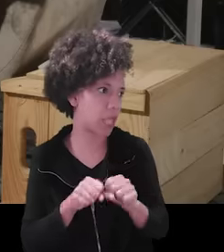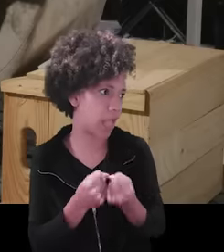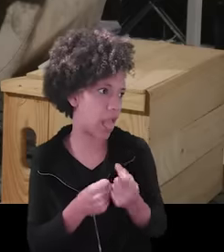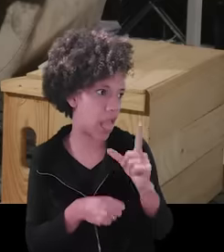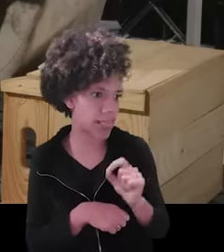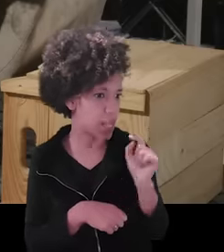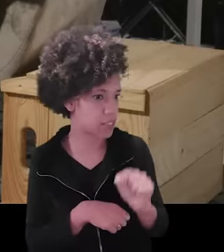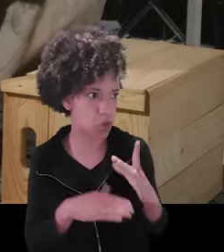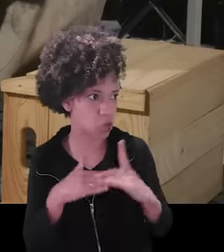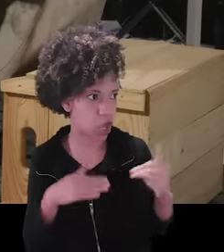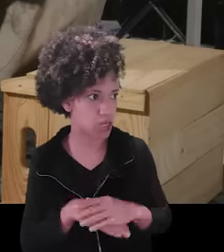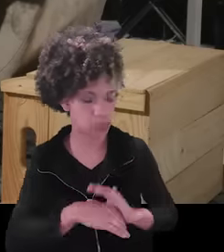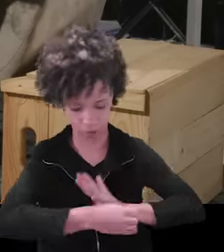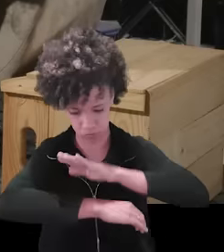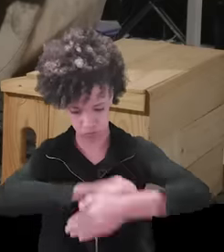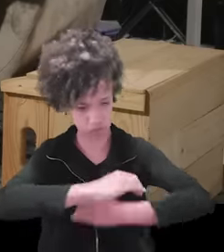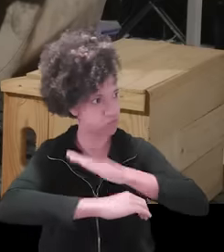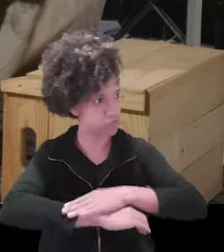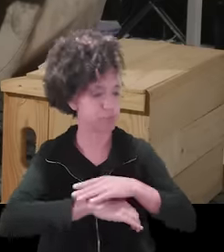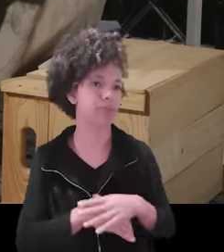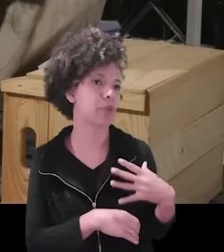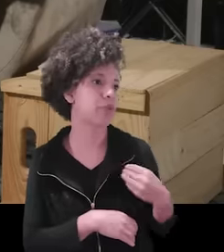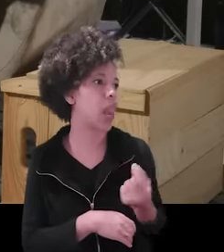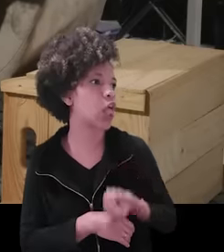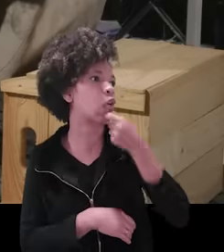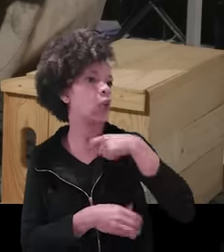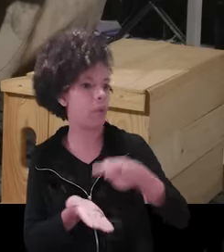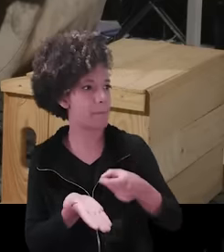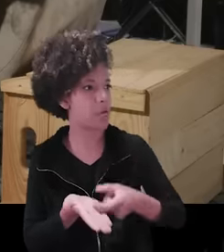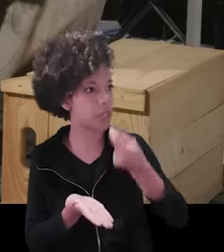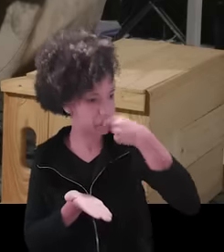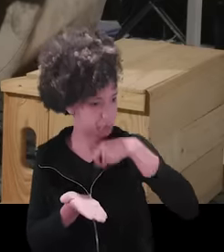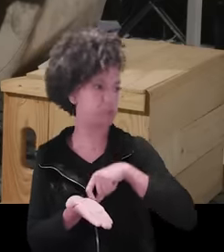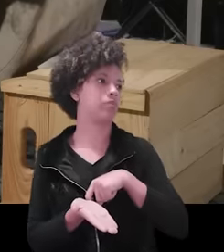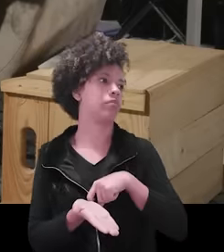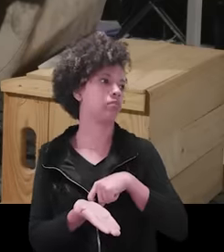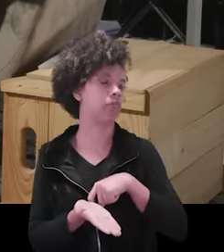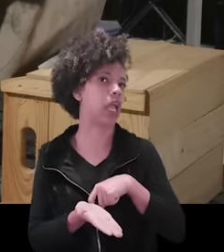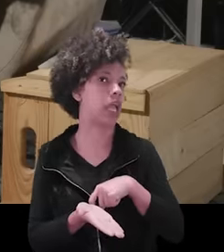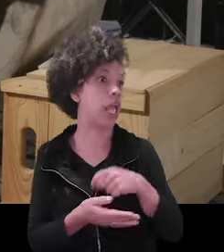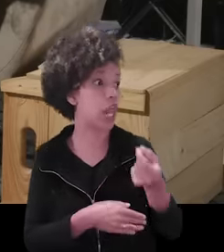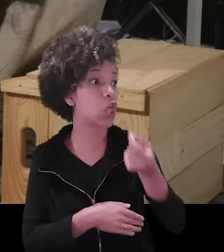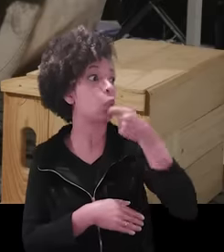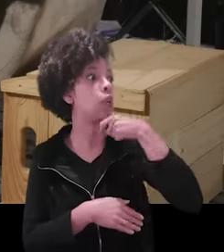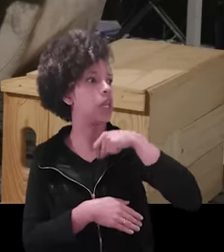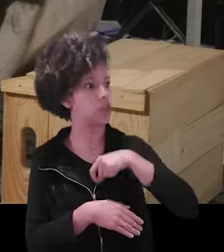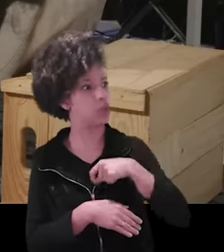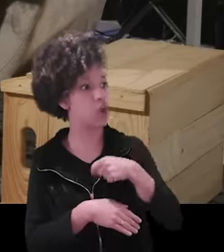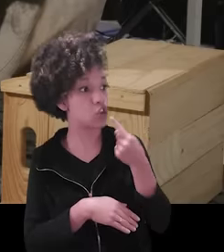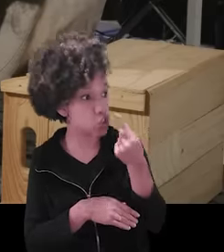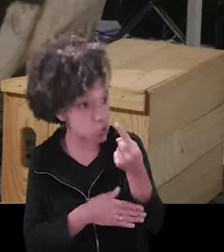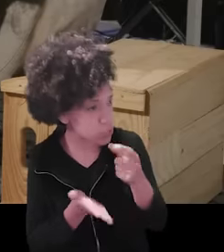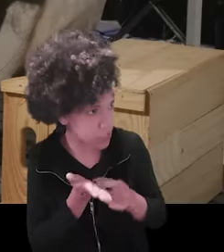ver um abraço é $10000 para você engessar o meu filho engoliu uma moeda meu nome é o meu filho engoliu uma